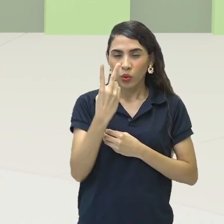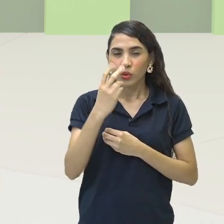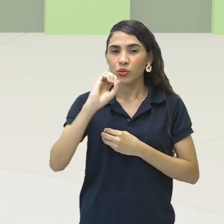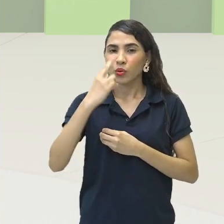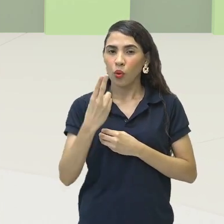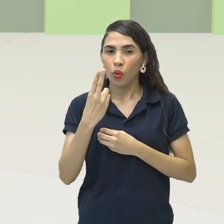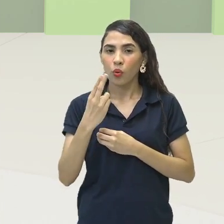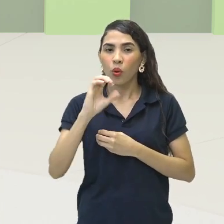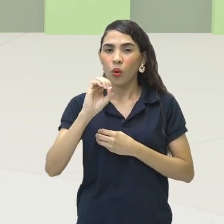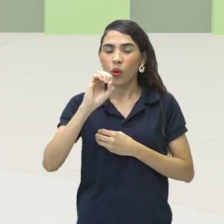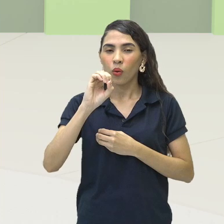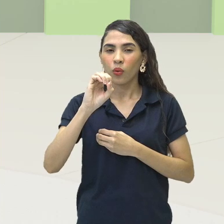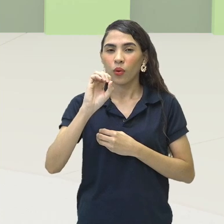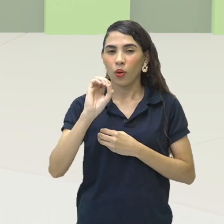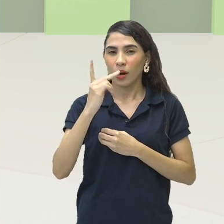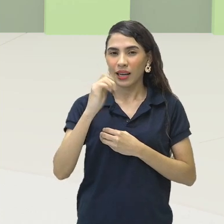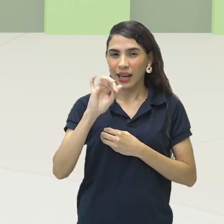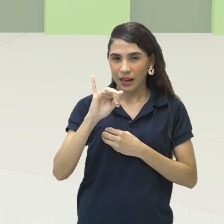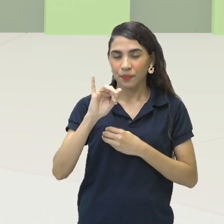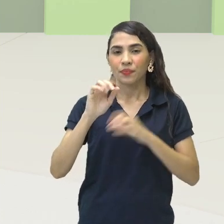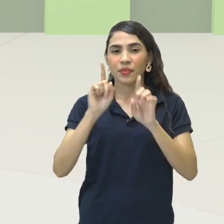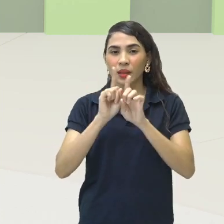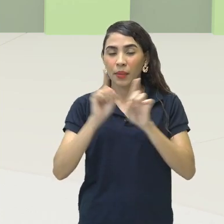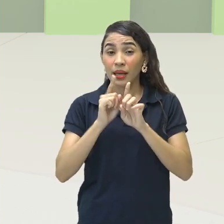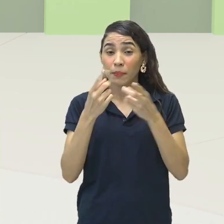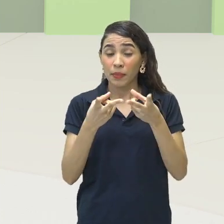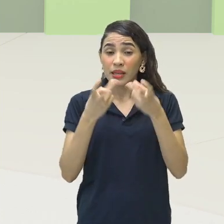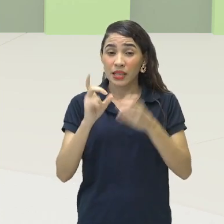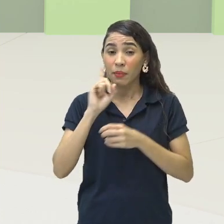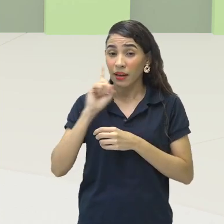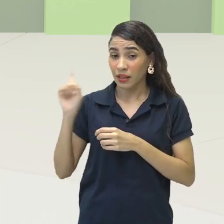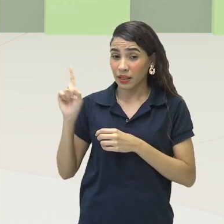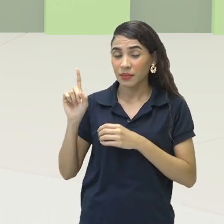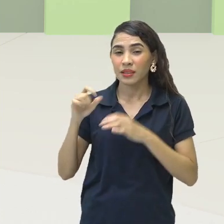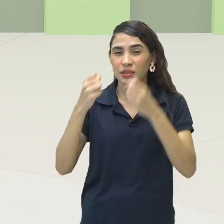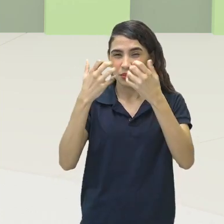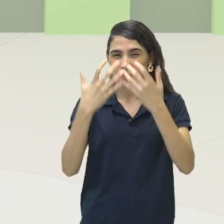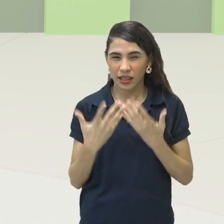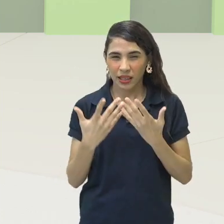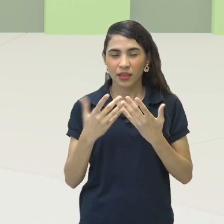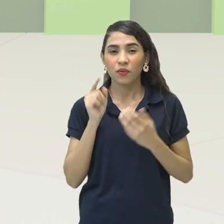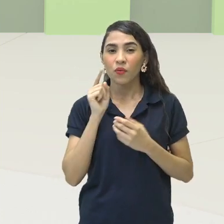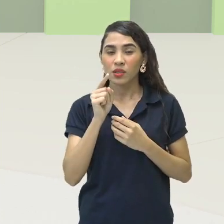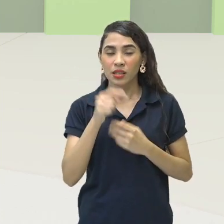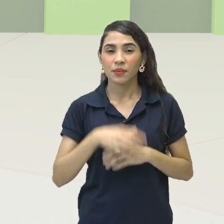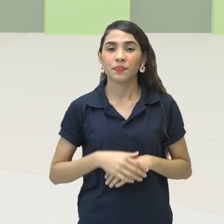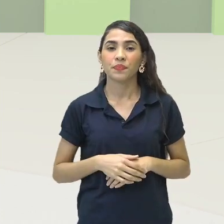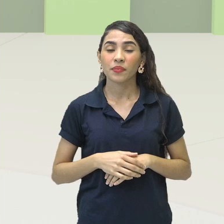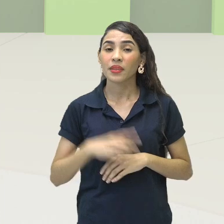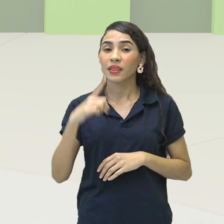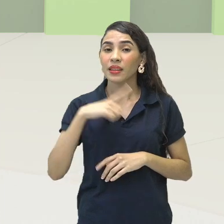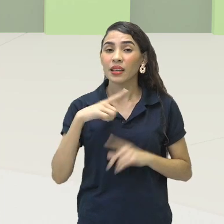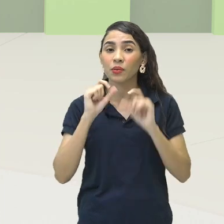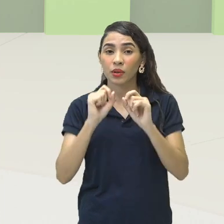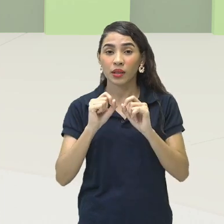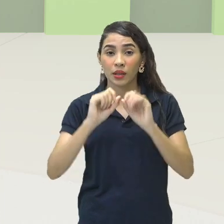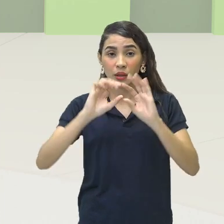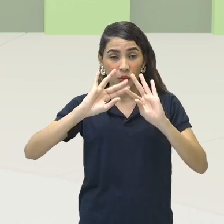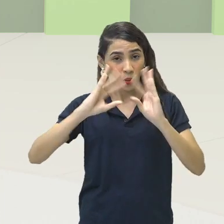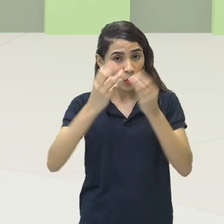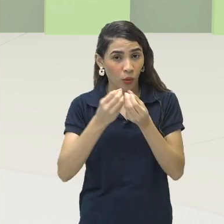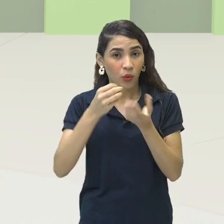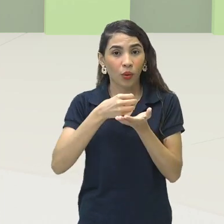no etanol. Então note que todas essas propriedades que eu acabei de falar para vocês tem nos compostos